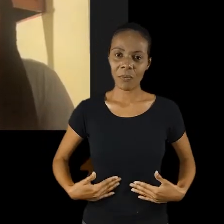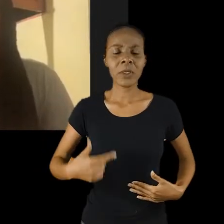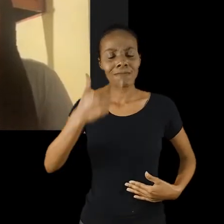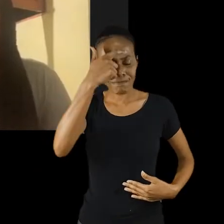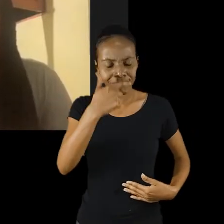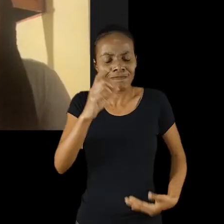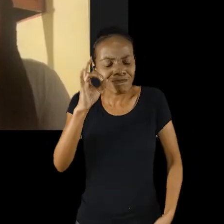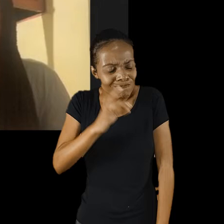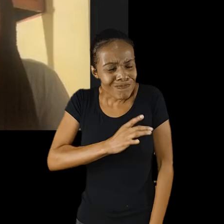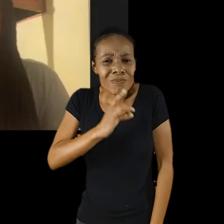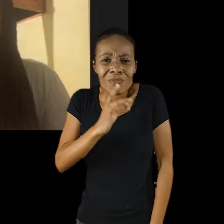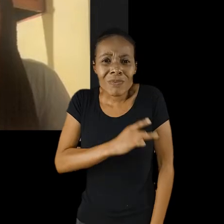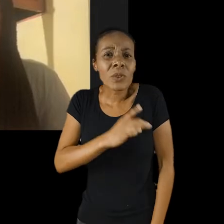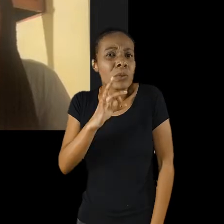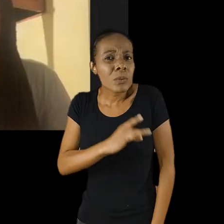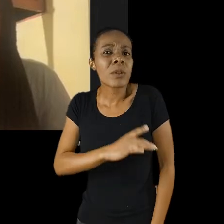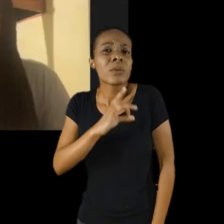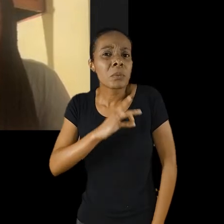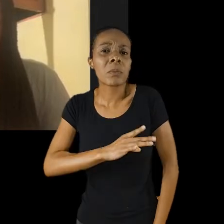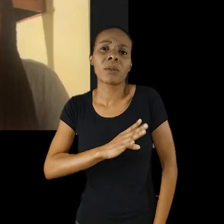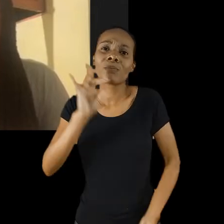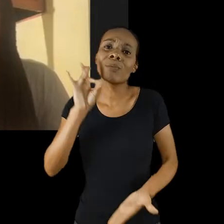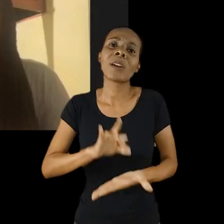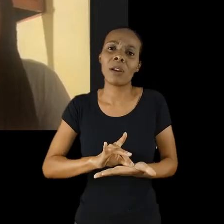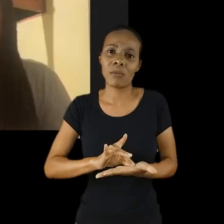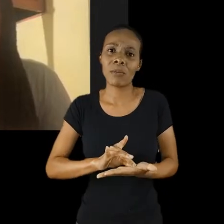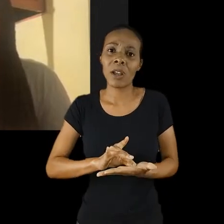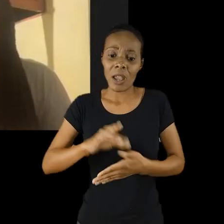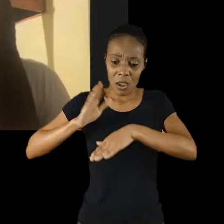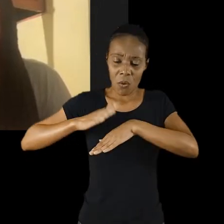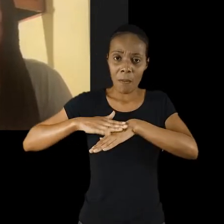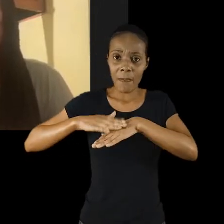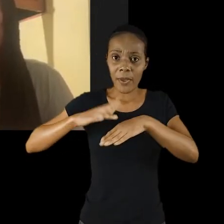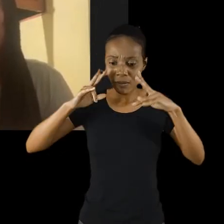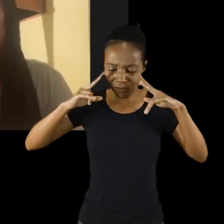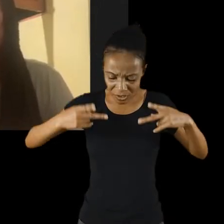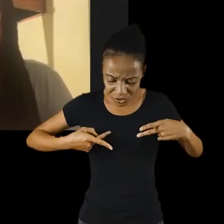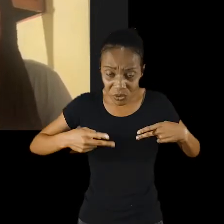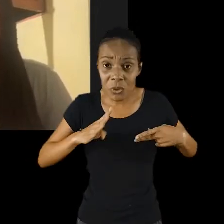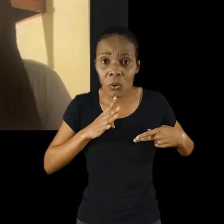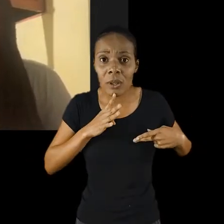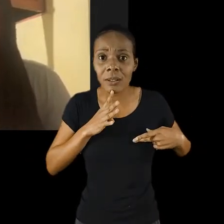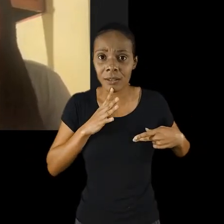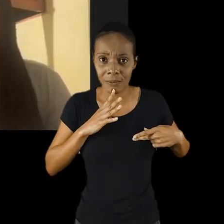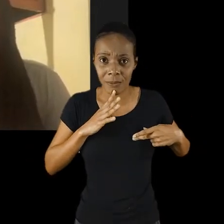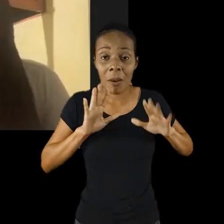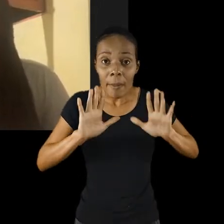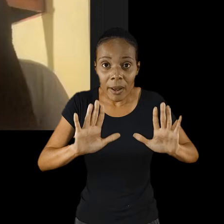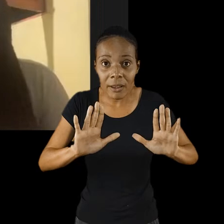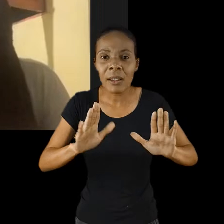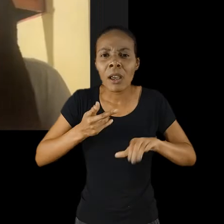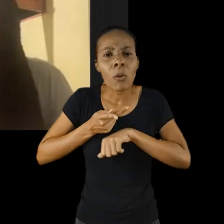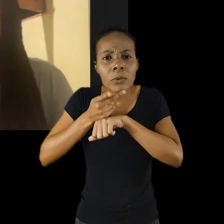sim. E de me conhecer mesmo. Mas é uma busca que, se eu